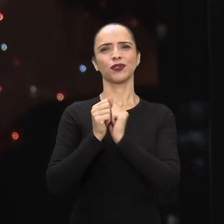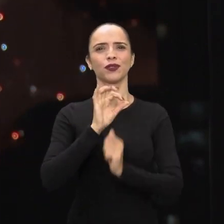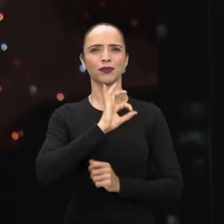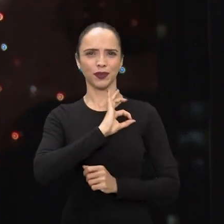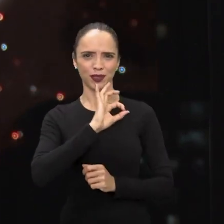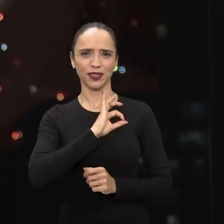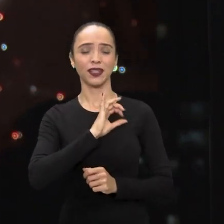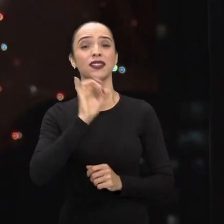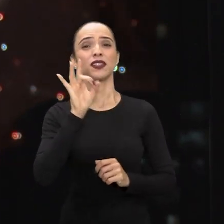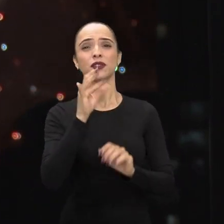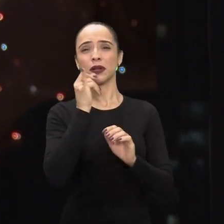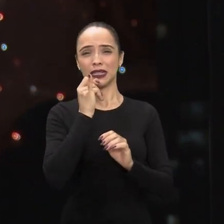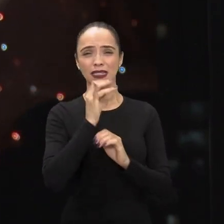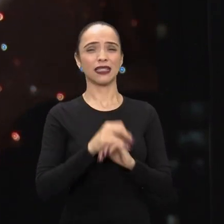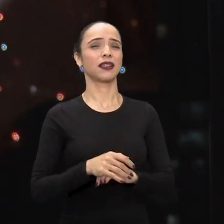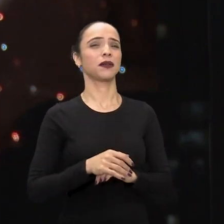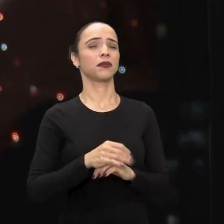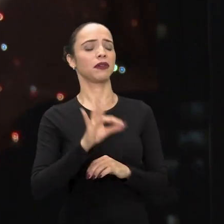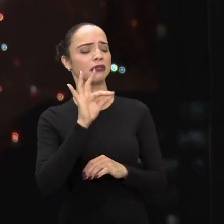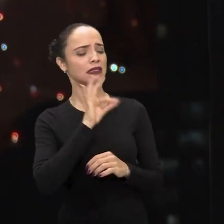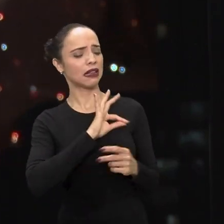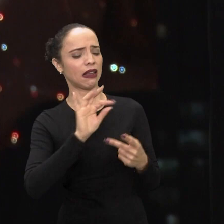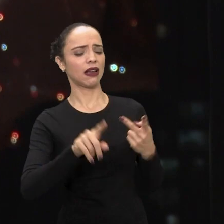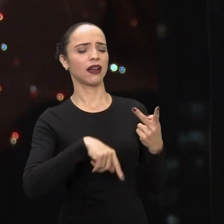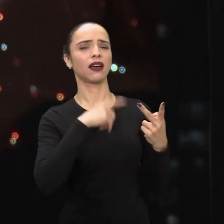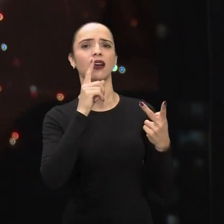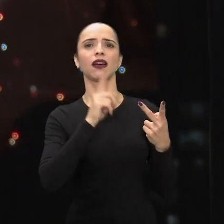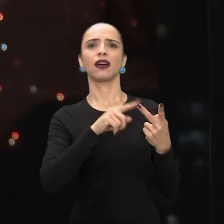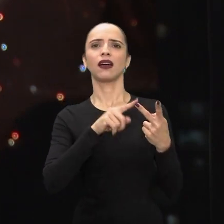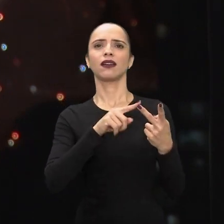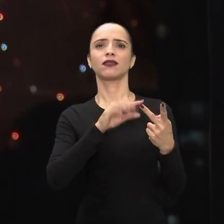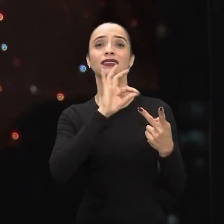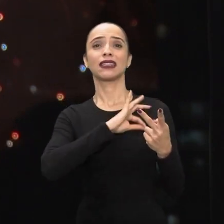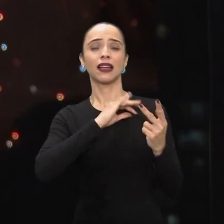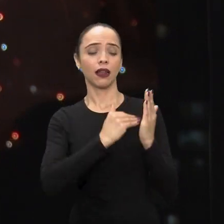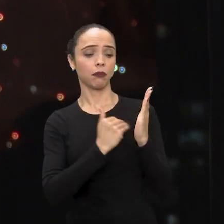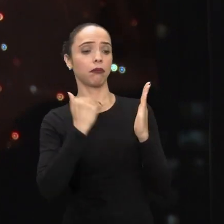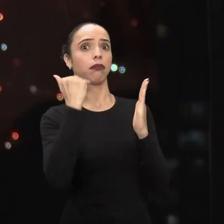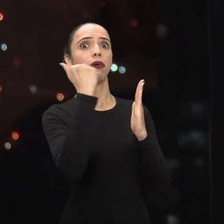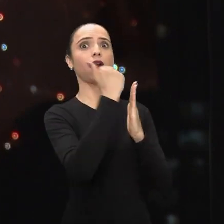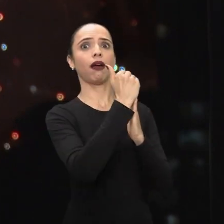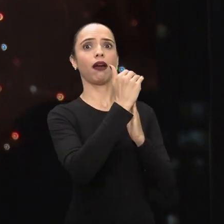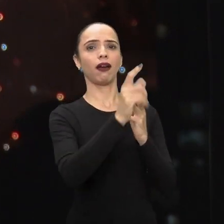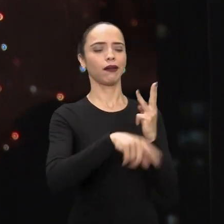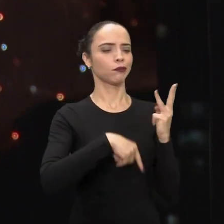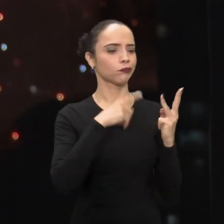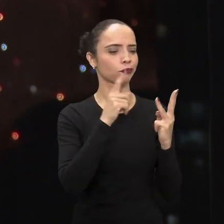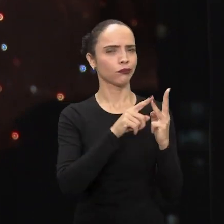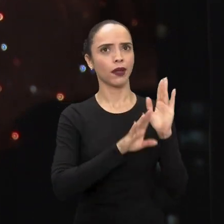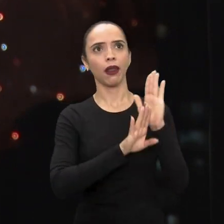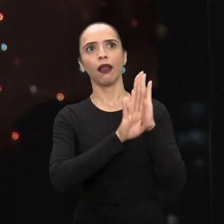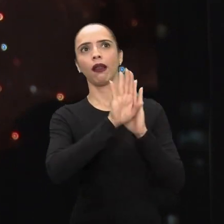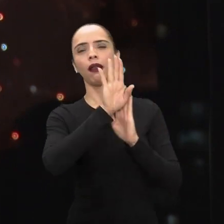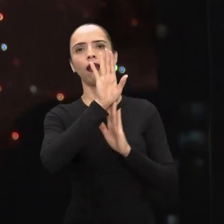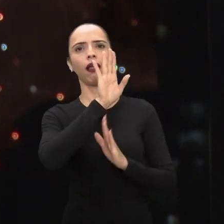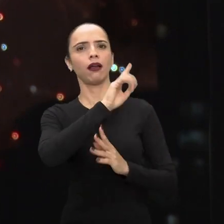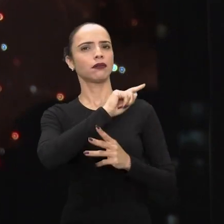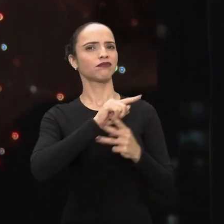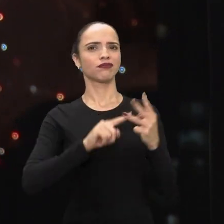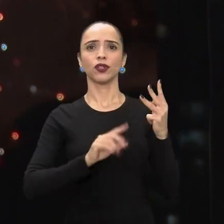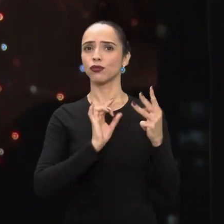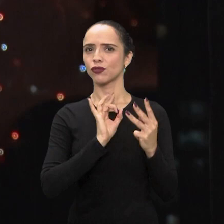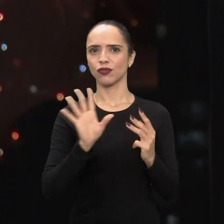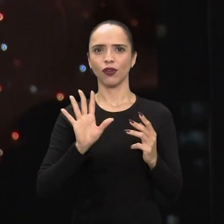salário no sentido de promoções no sentido de acho que fundamentalmente isso né promoções